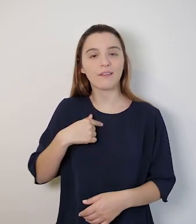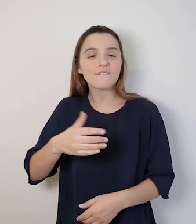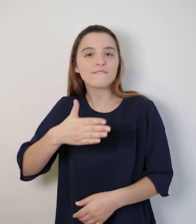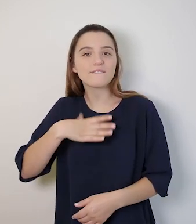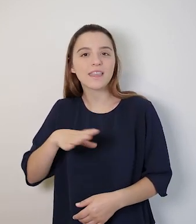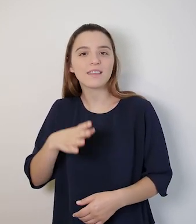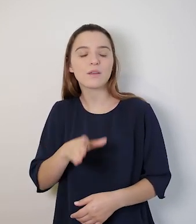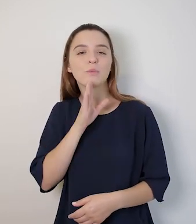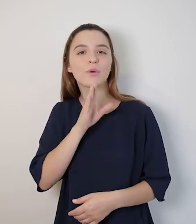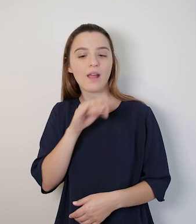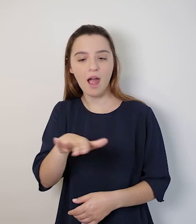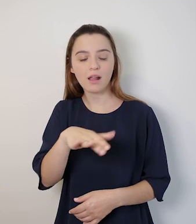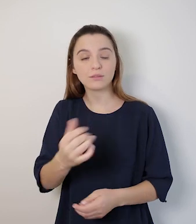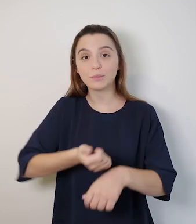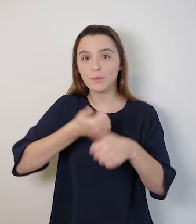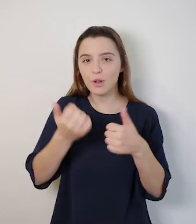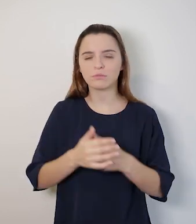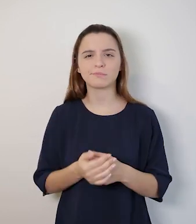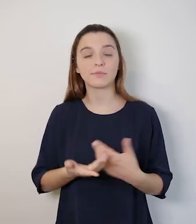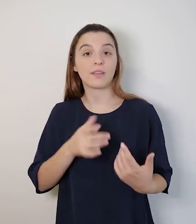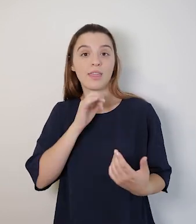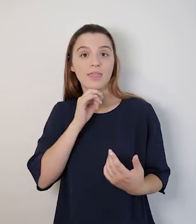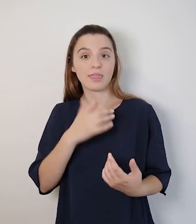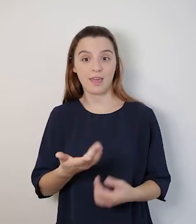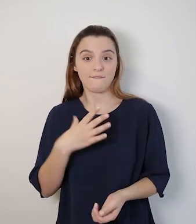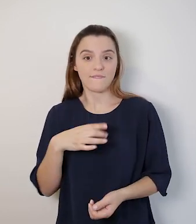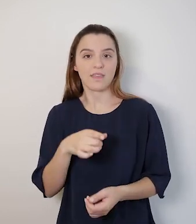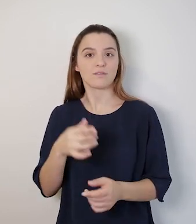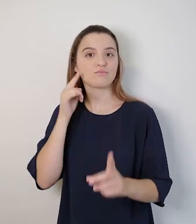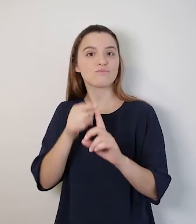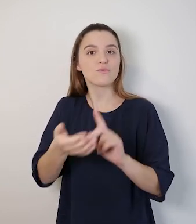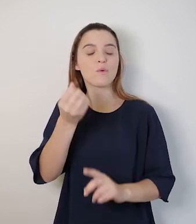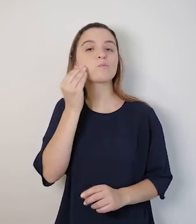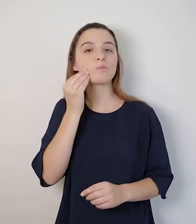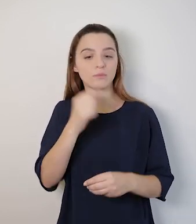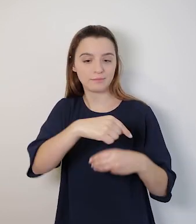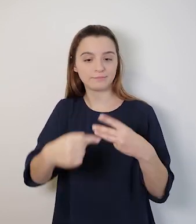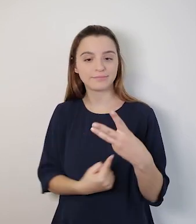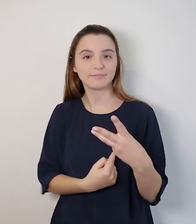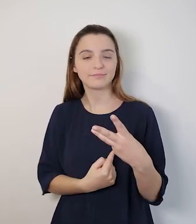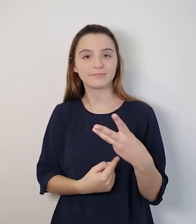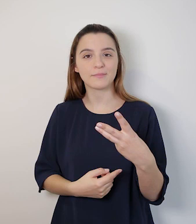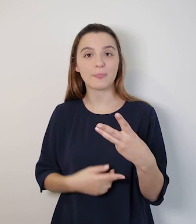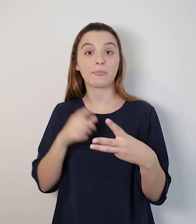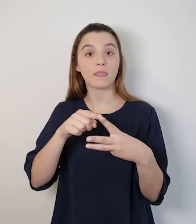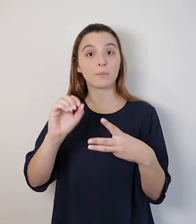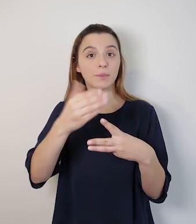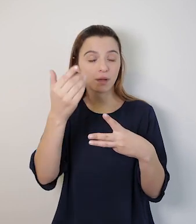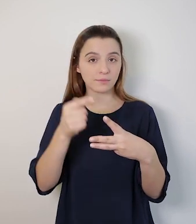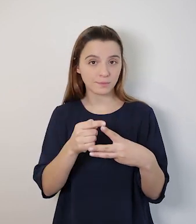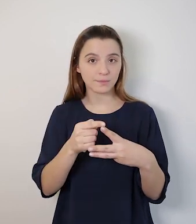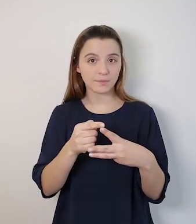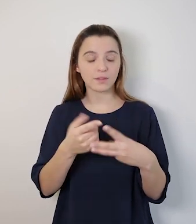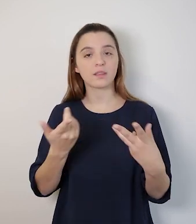tenho o desejo de residir num lugar melhor. Para concretizar esse meu desejo, tenho três medidas que gostaria de levar avante.